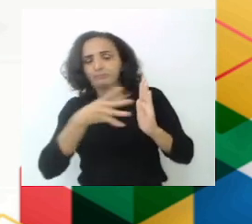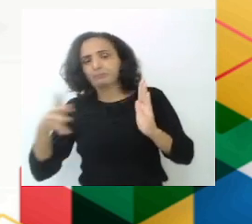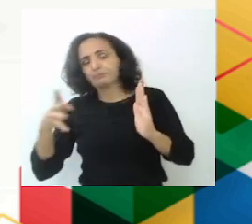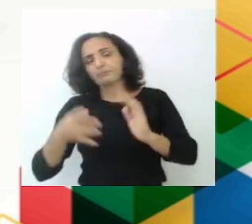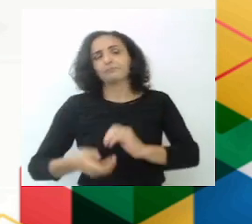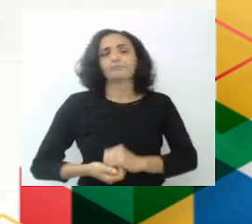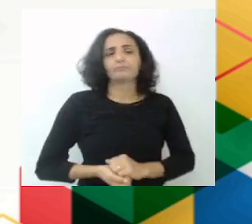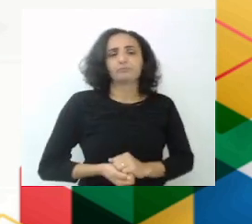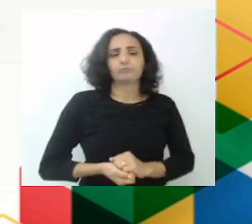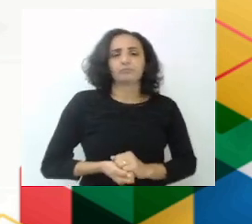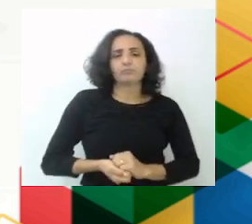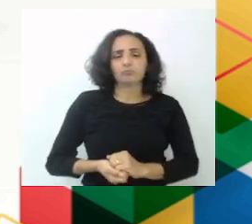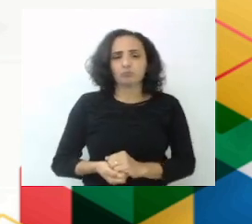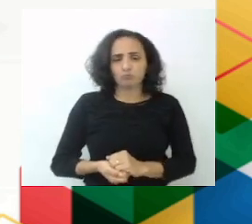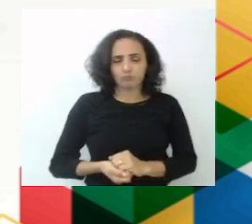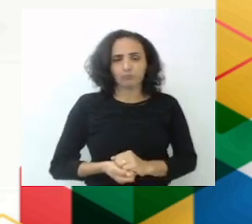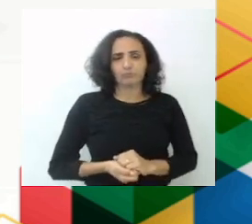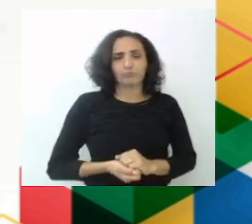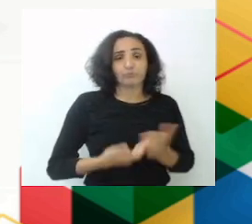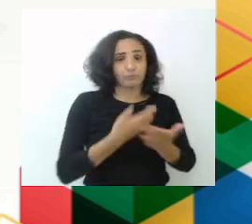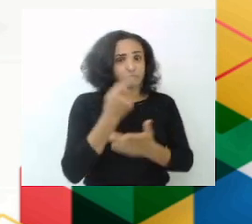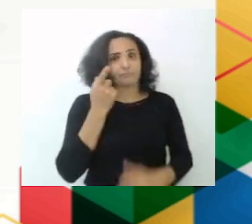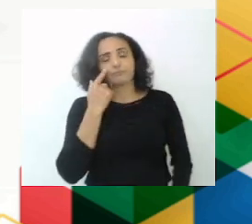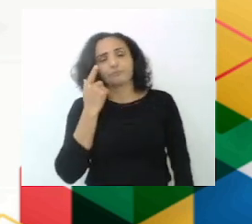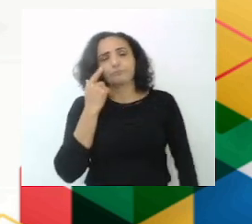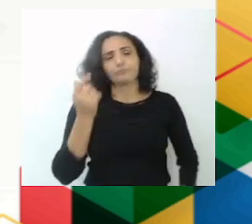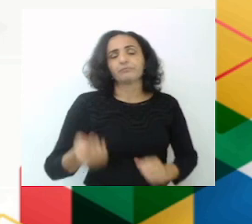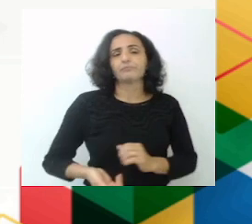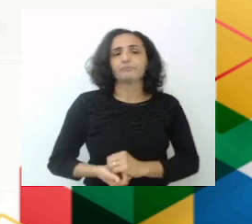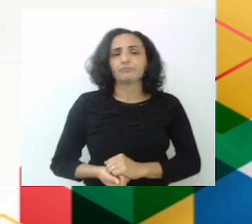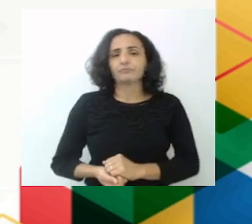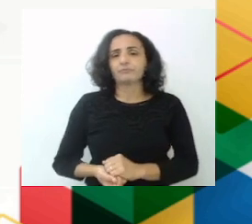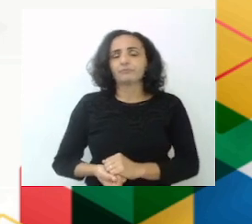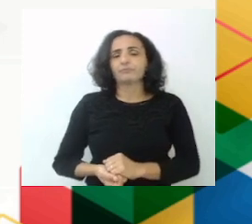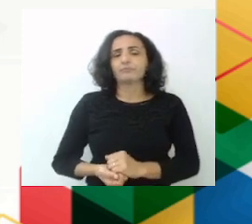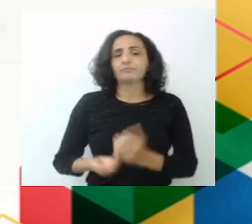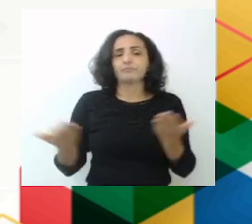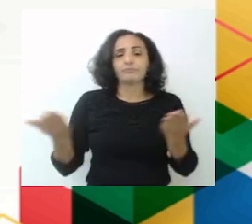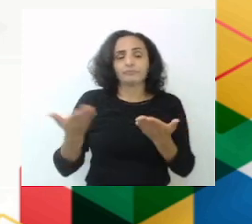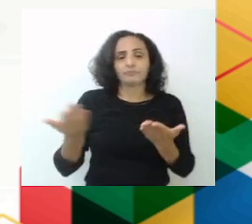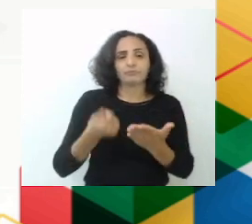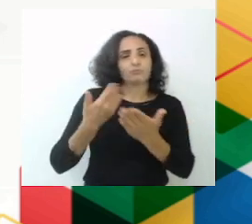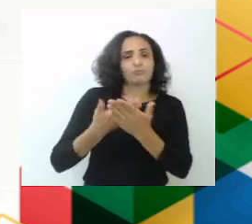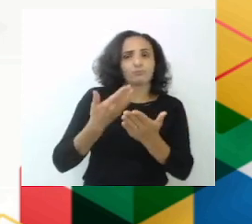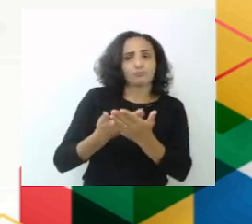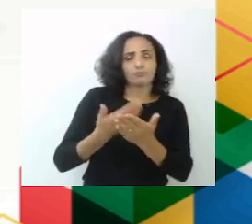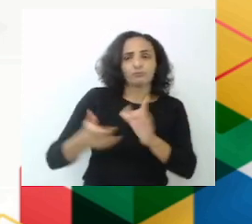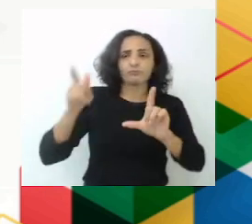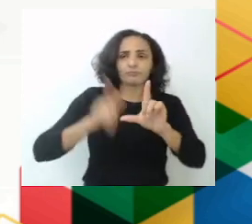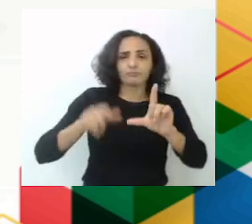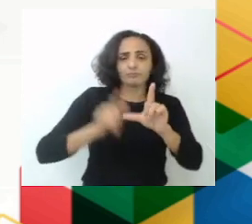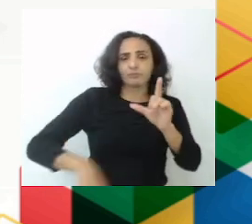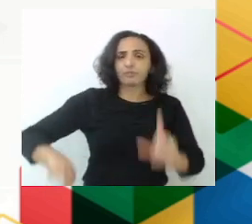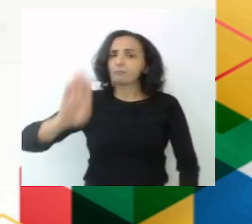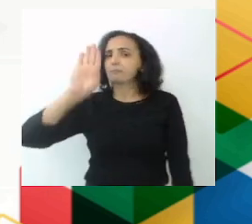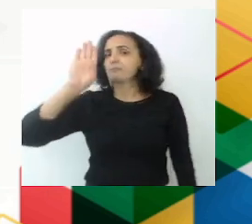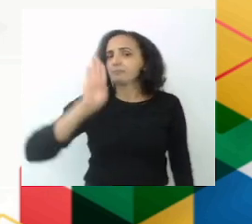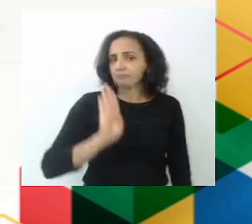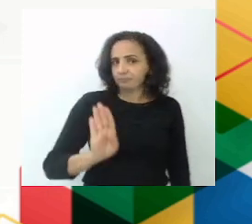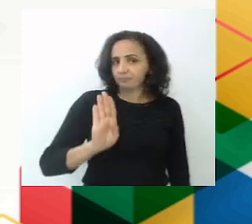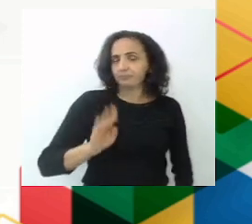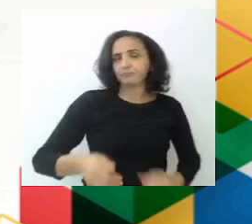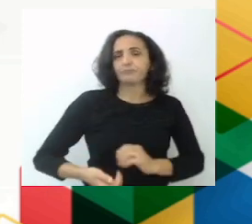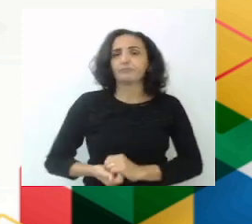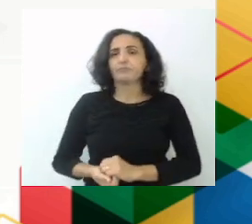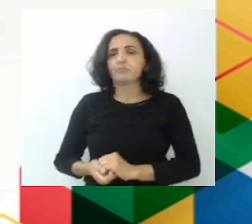termo independente, né? E vamos fazer a mesma coisa aqui na letra B de bola, né? Quem é